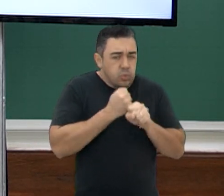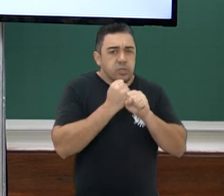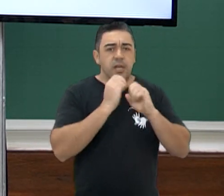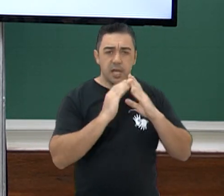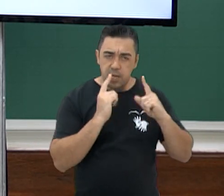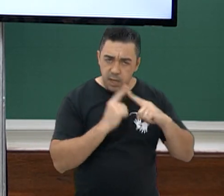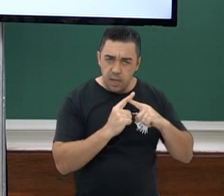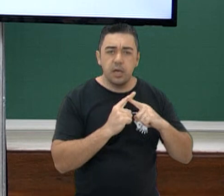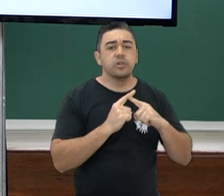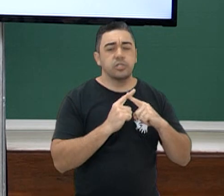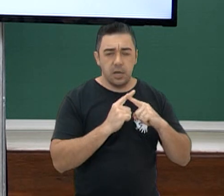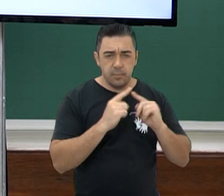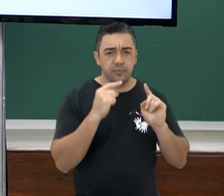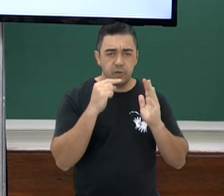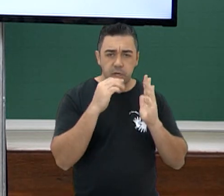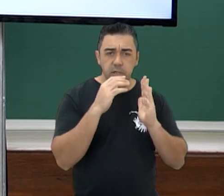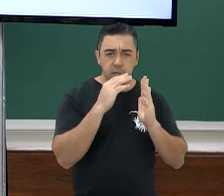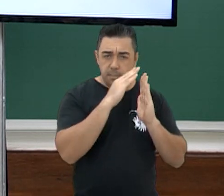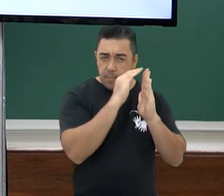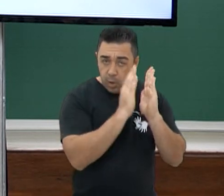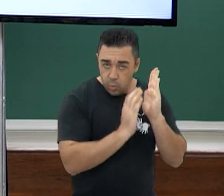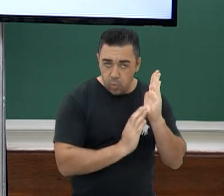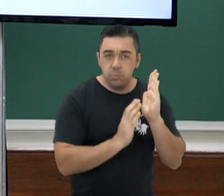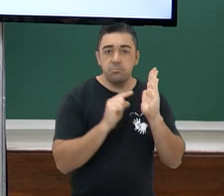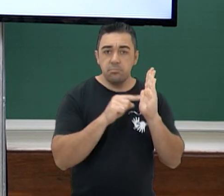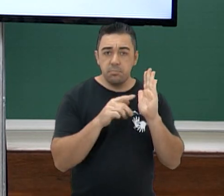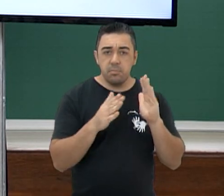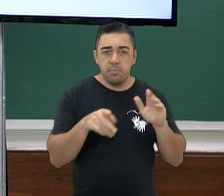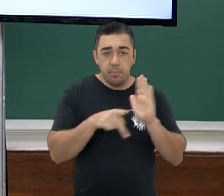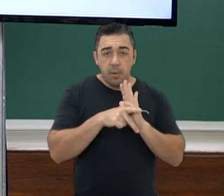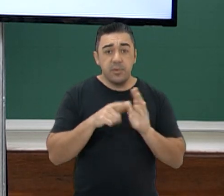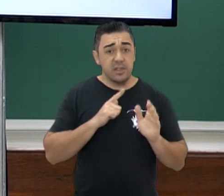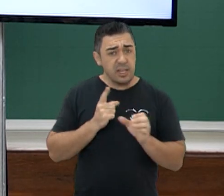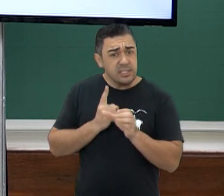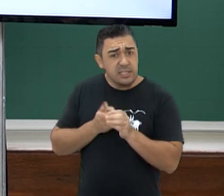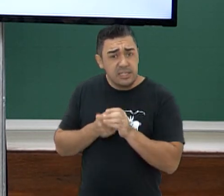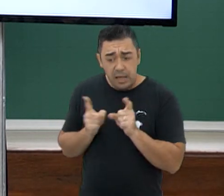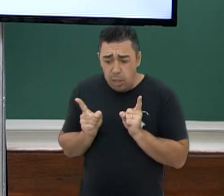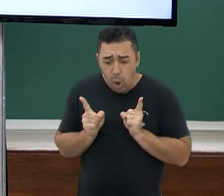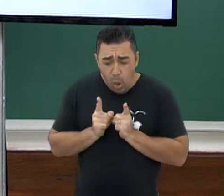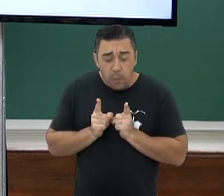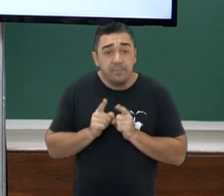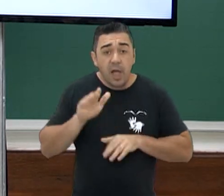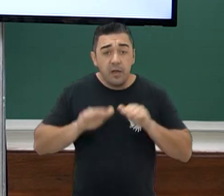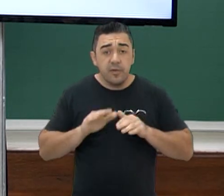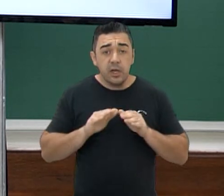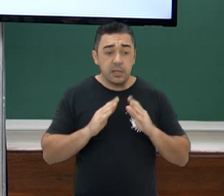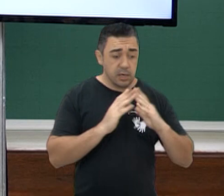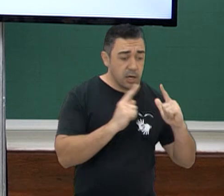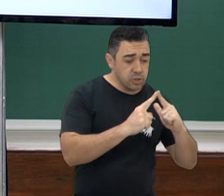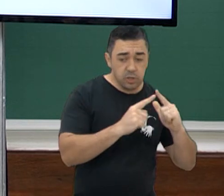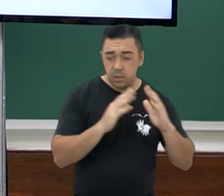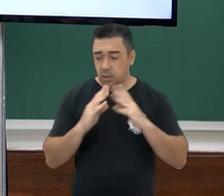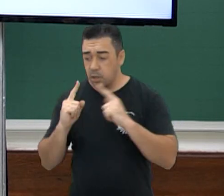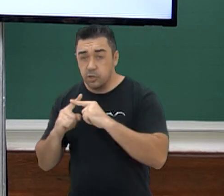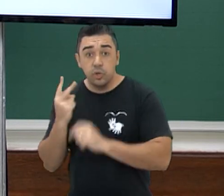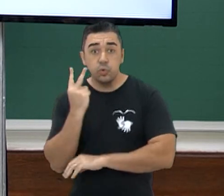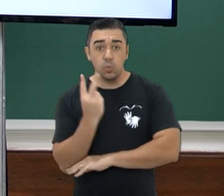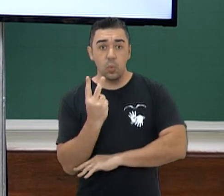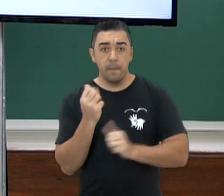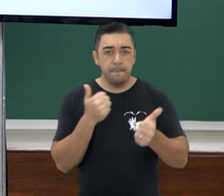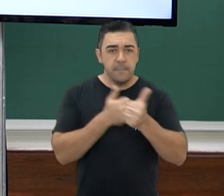barroco. É engraçado que algumas cidades bem pequenininhas têm duas igrejas, uma muito próxima da outra,